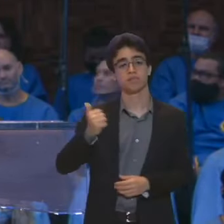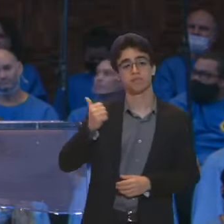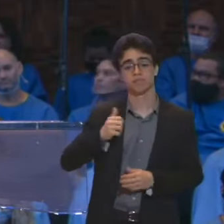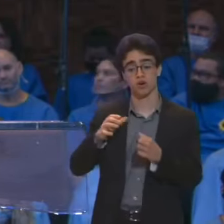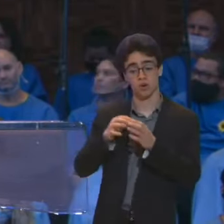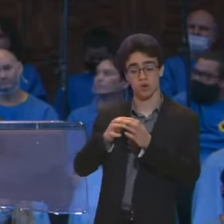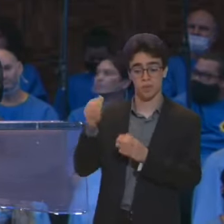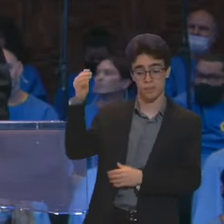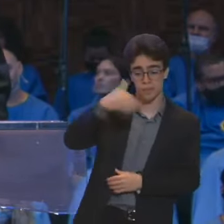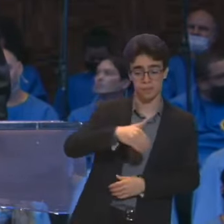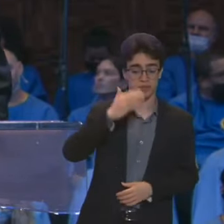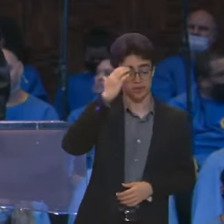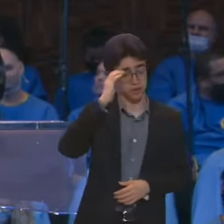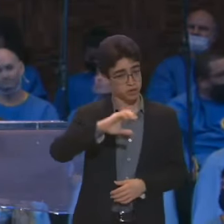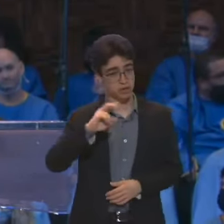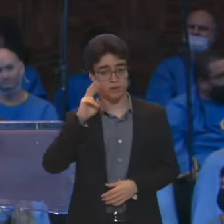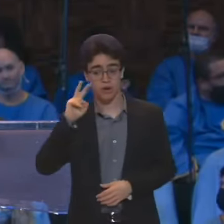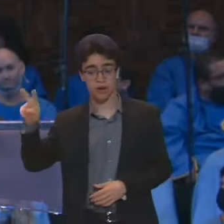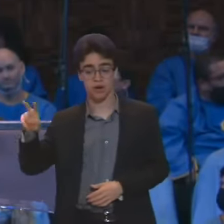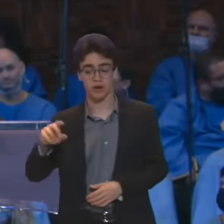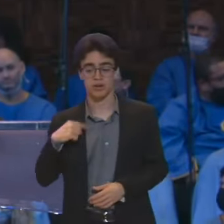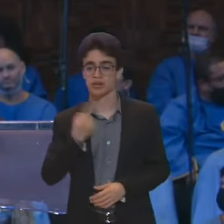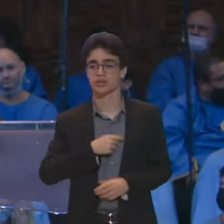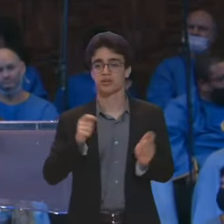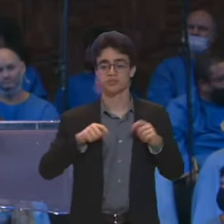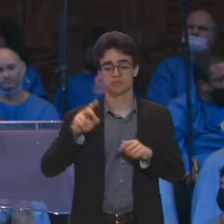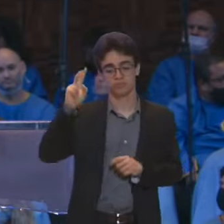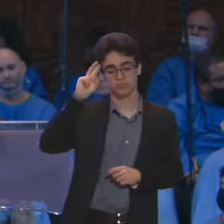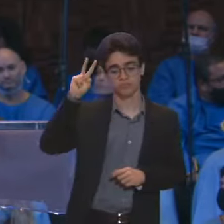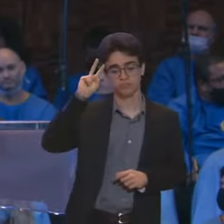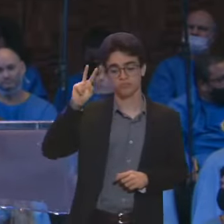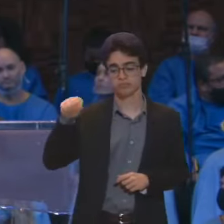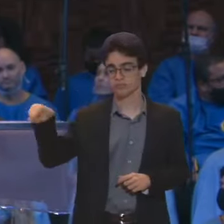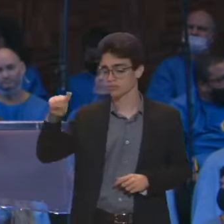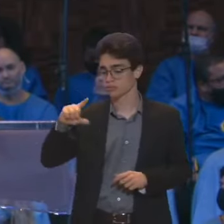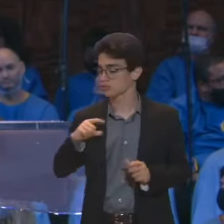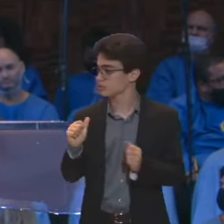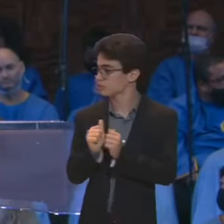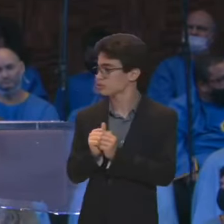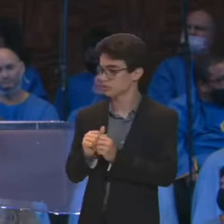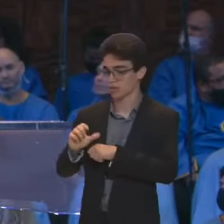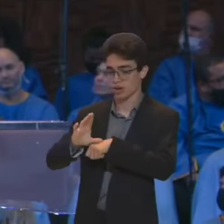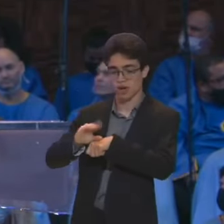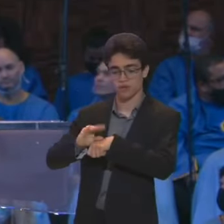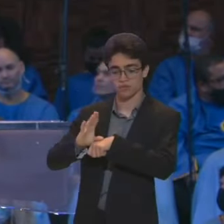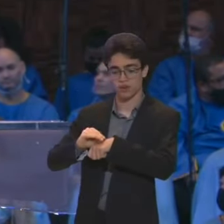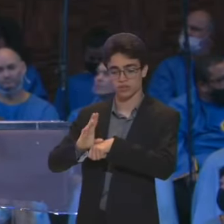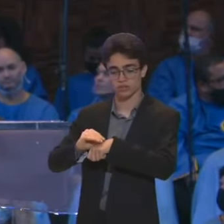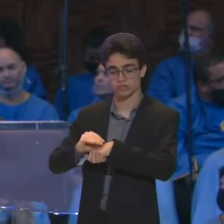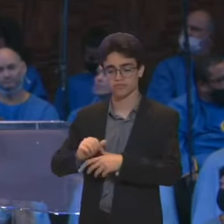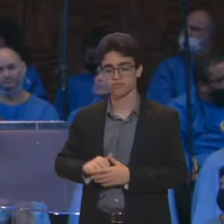em Curitiba. Mostra lá então o nosso, só para lembrar que eles estão bem aqui. A foto, por favor.